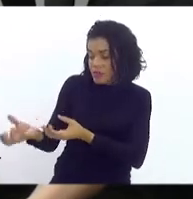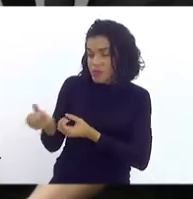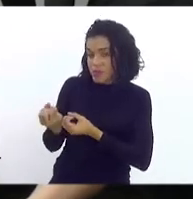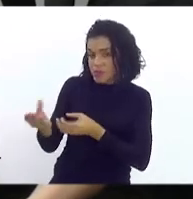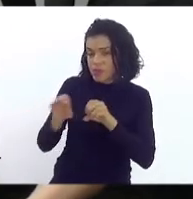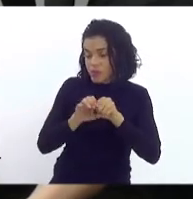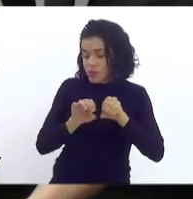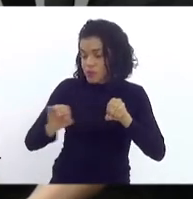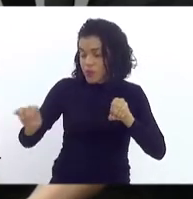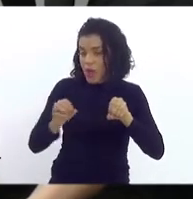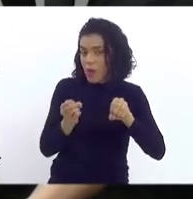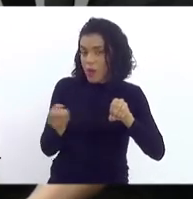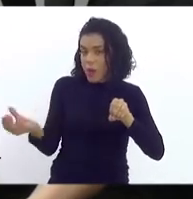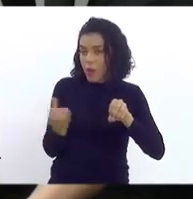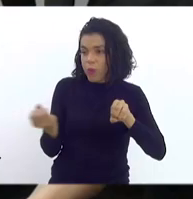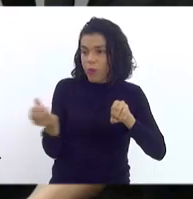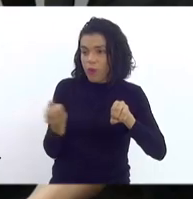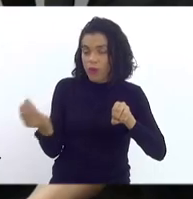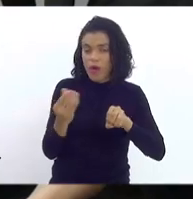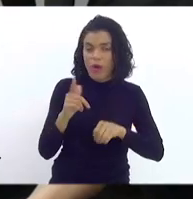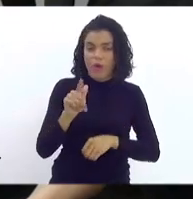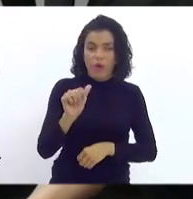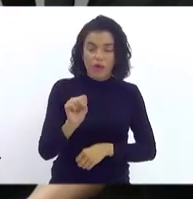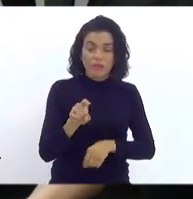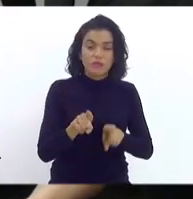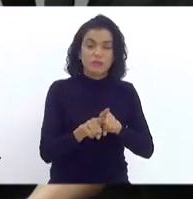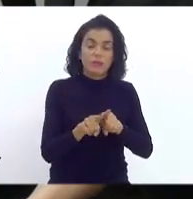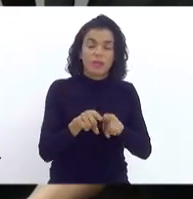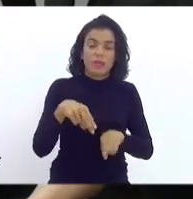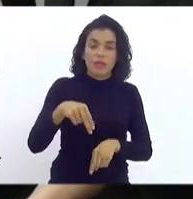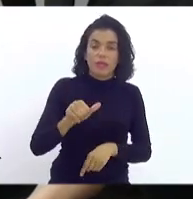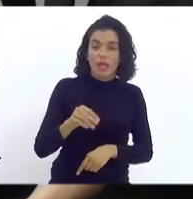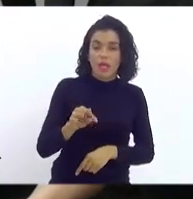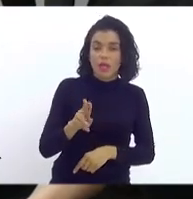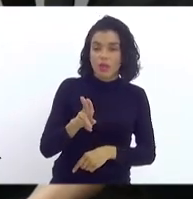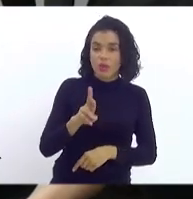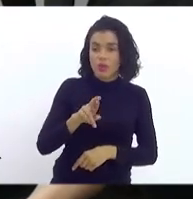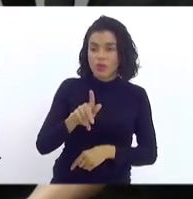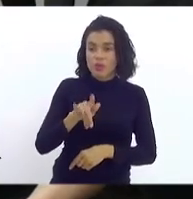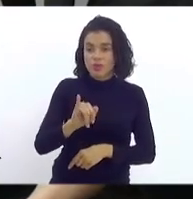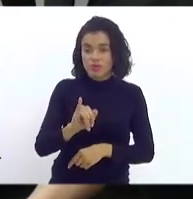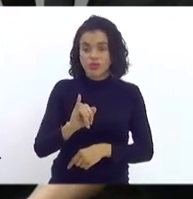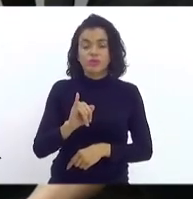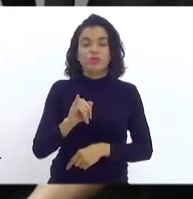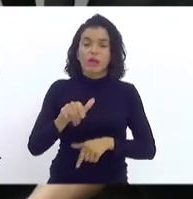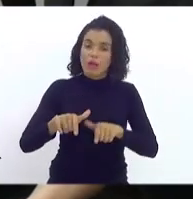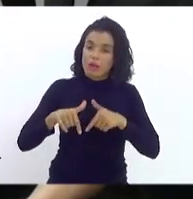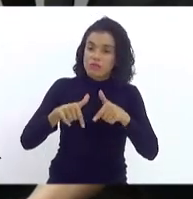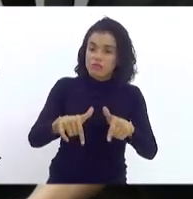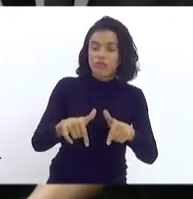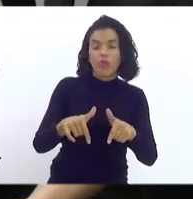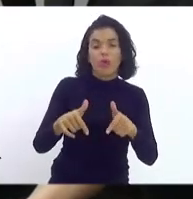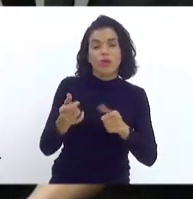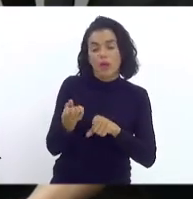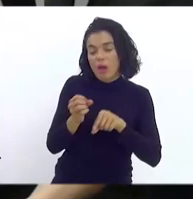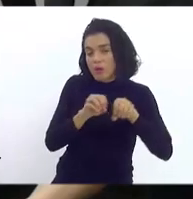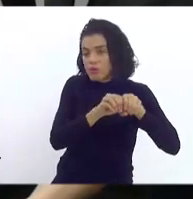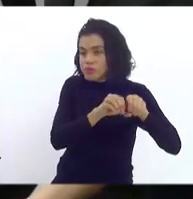distribuição de gás. E a Natuz já atua no serviço de distribuição de gás.